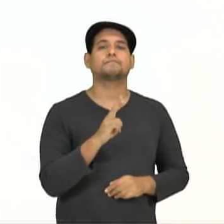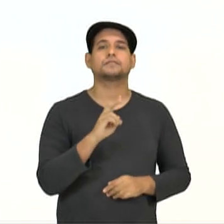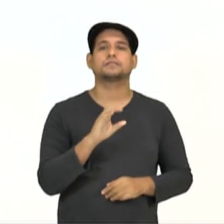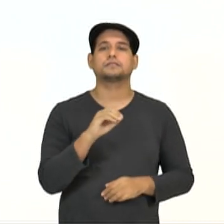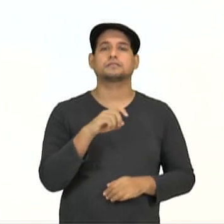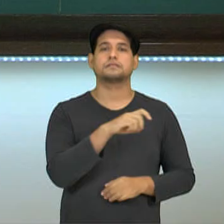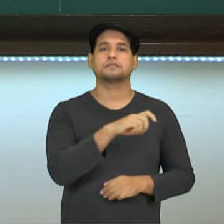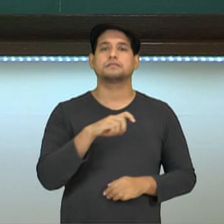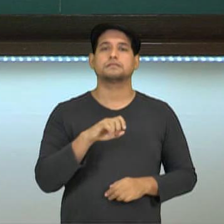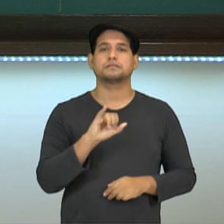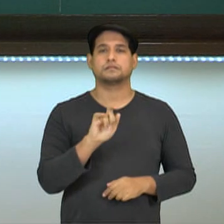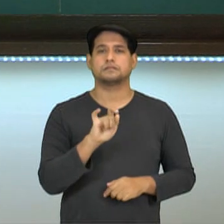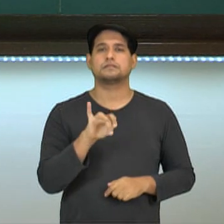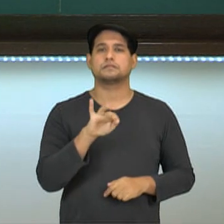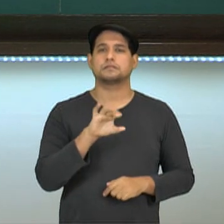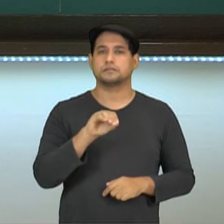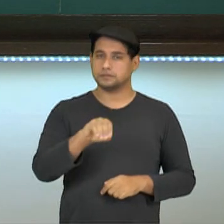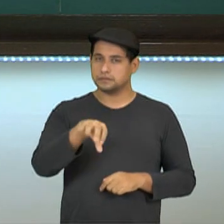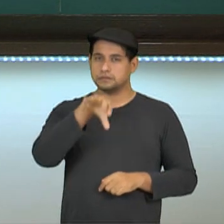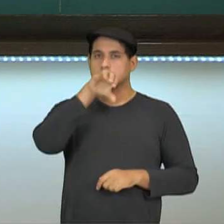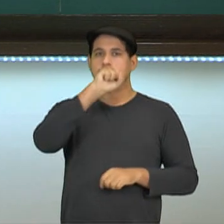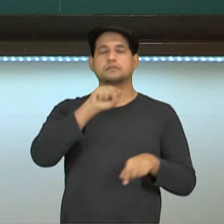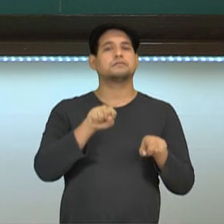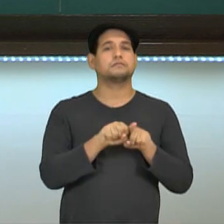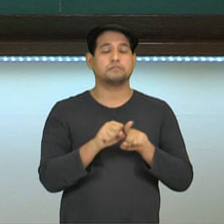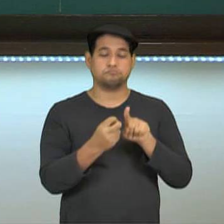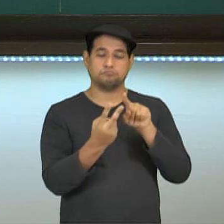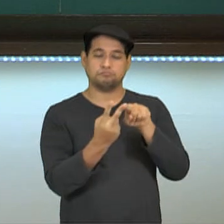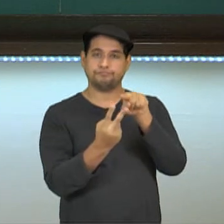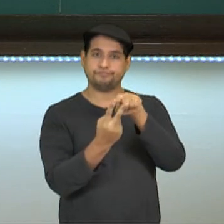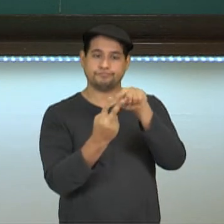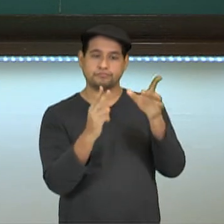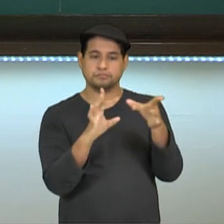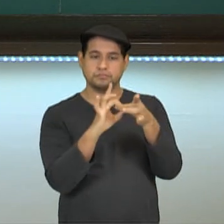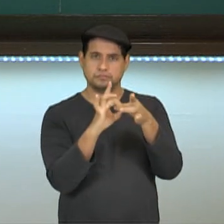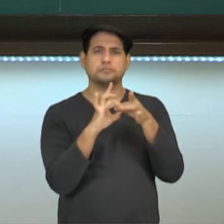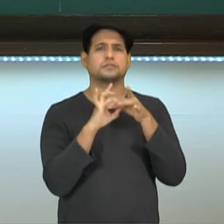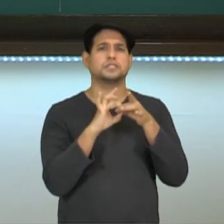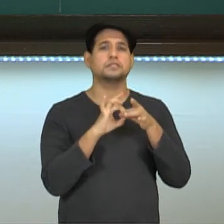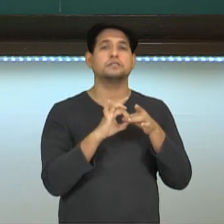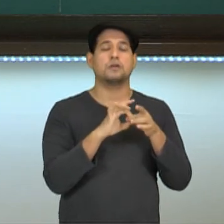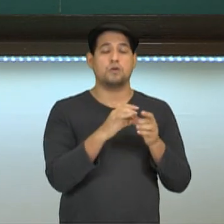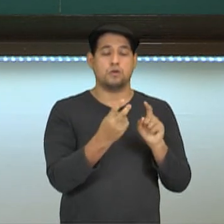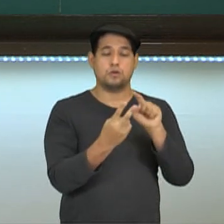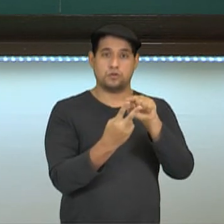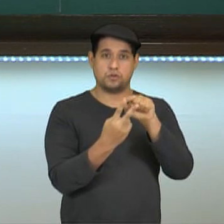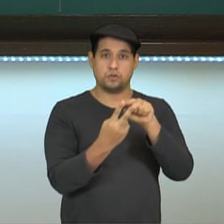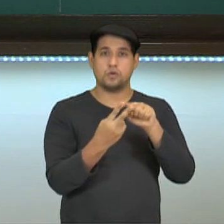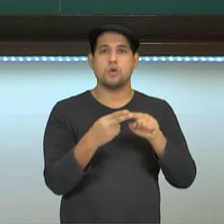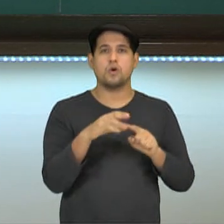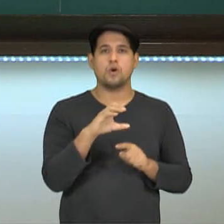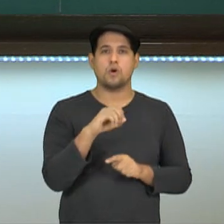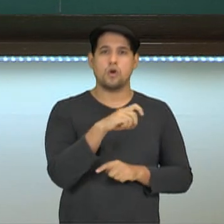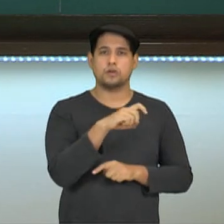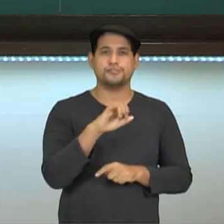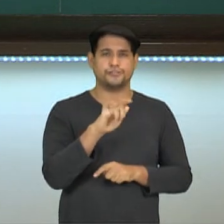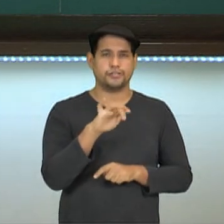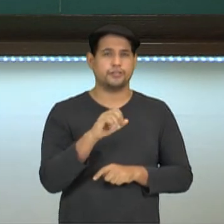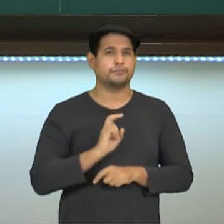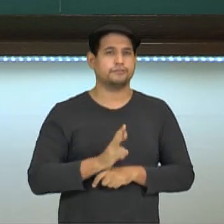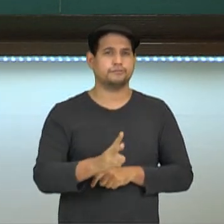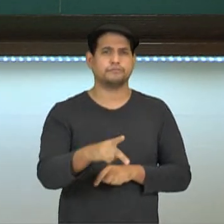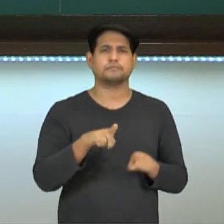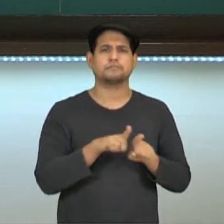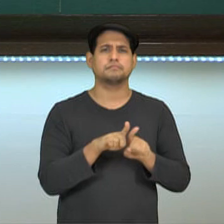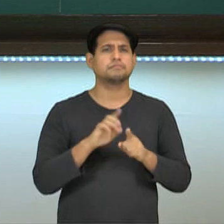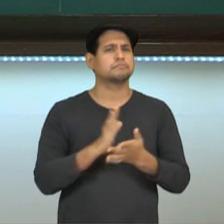oxigênio. Então, óxido é isso, uma combinação de dois elementos, um deles é o oxigênio sempre. Alguns